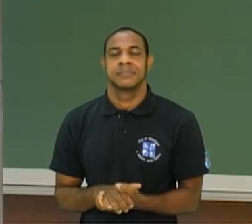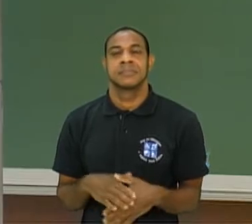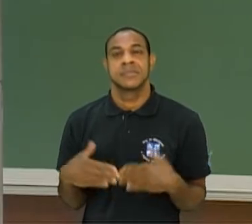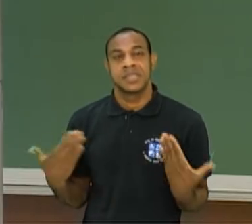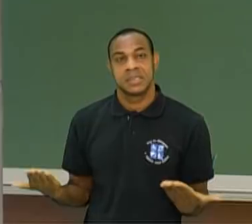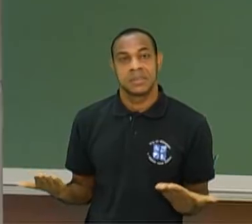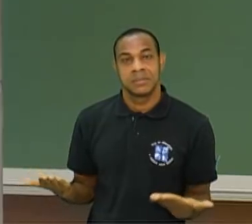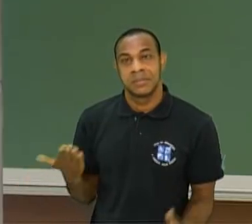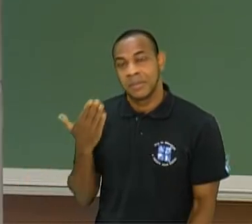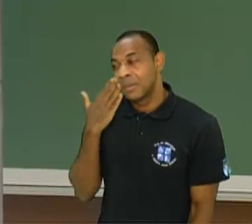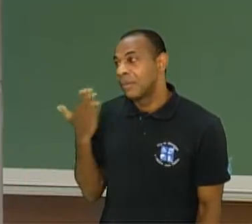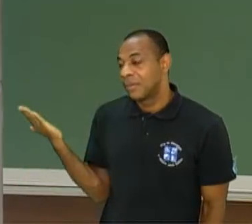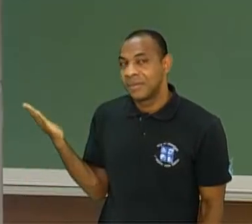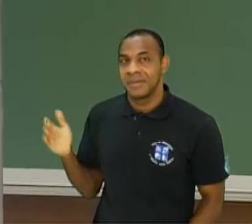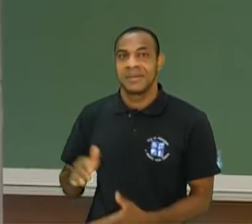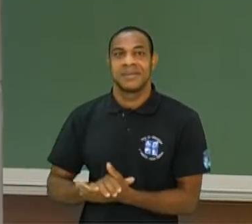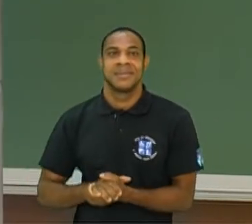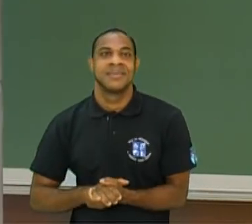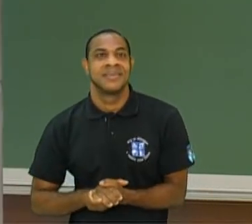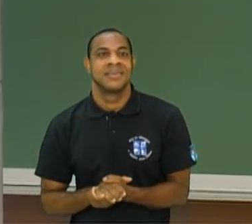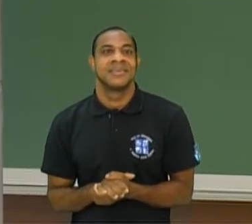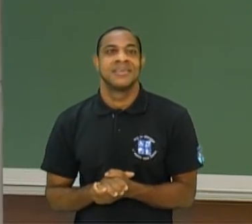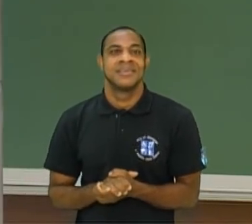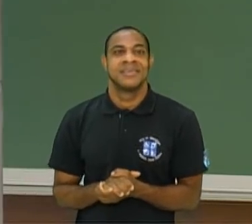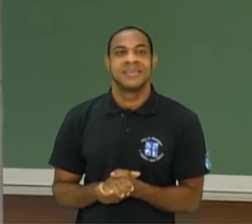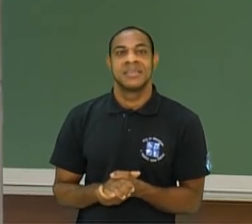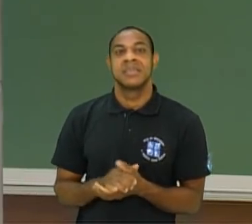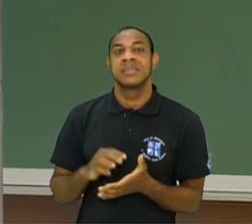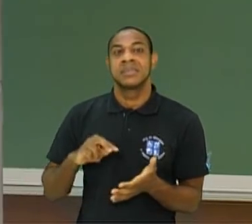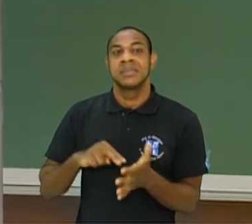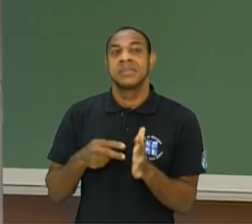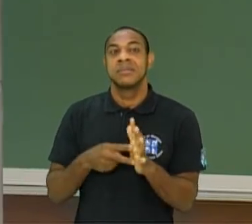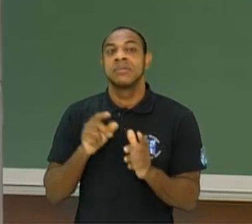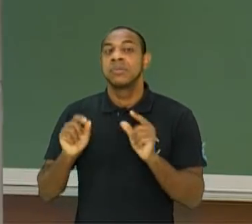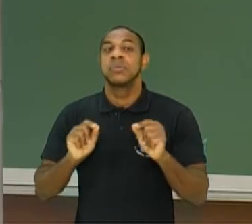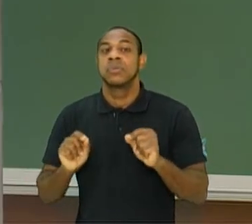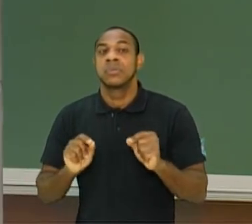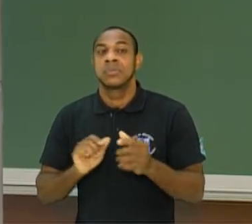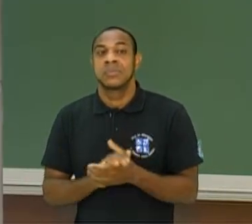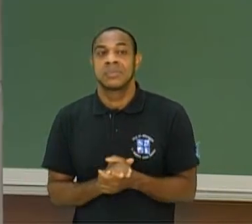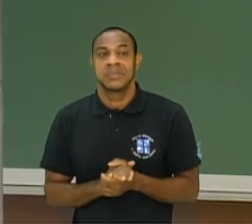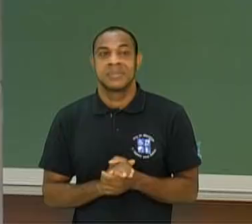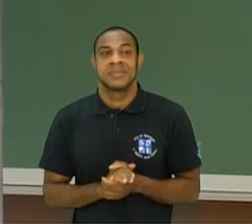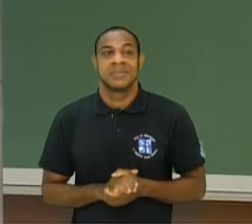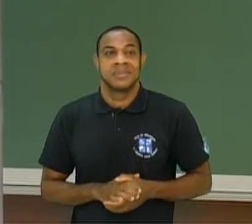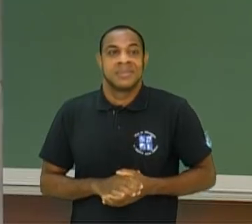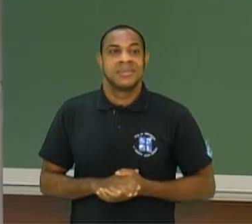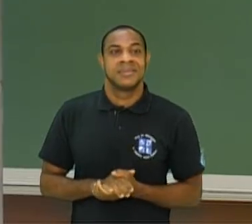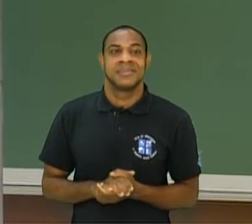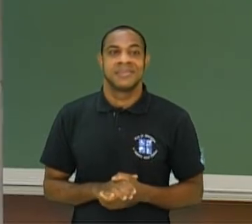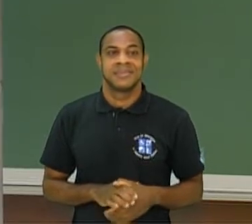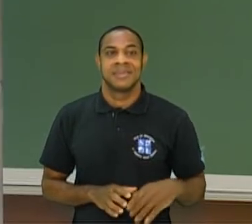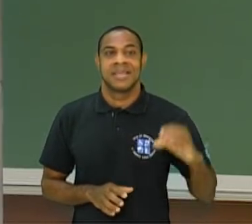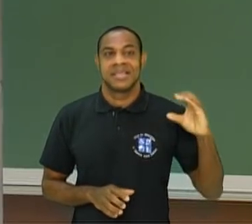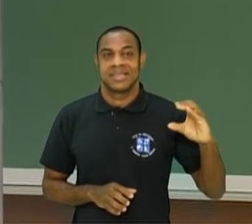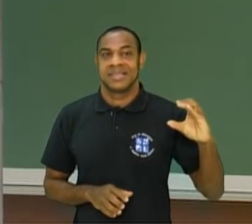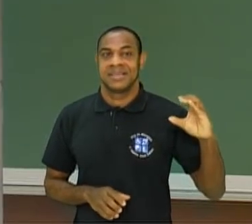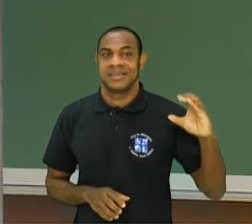Então, olhem lá, esse removing it, esse it se refere a wallpaper, né?